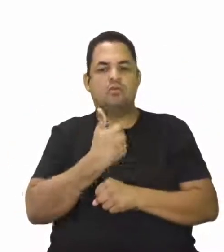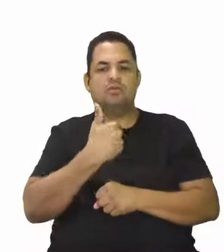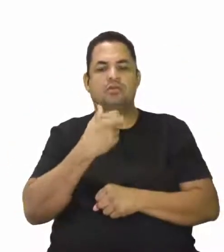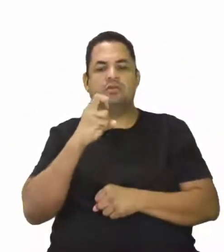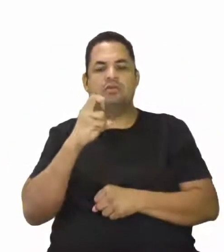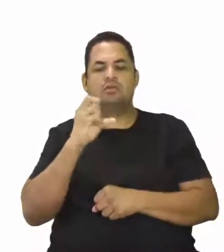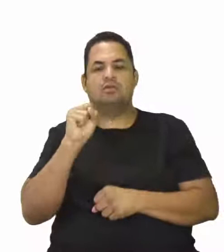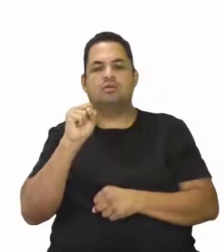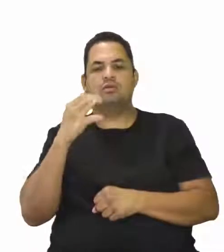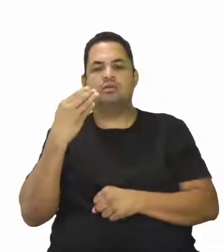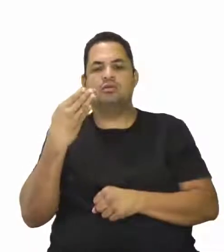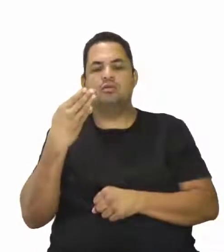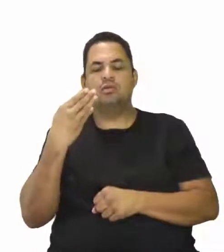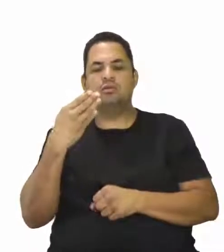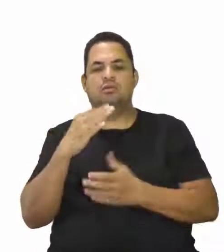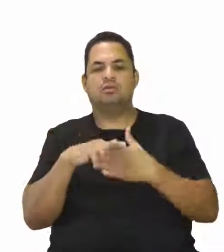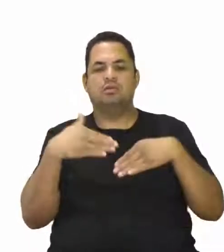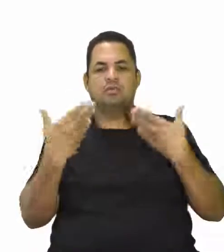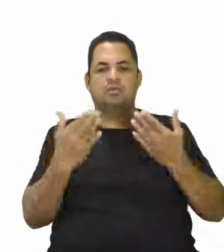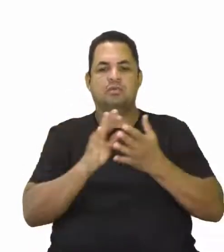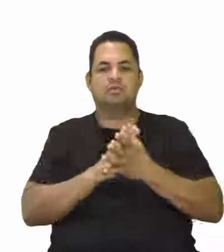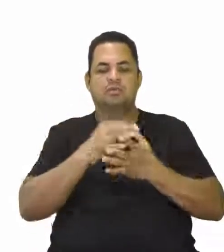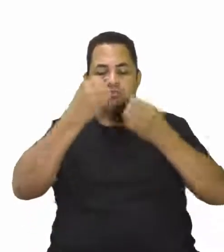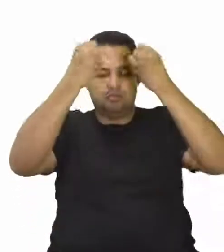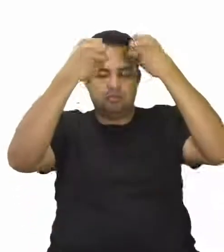1584. Justifica muito